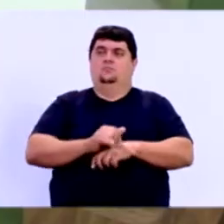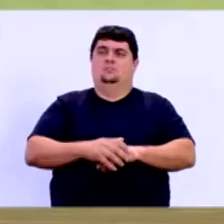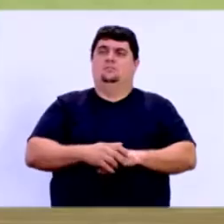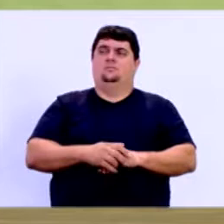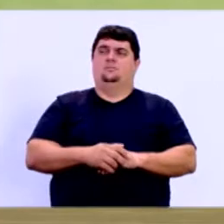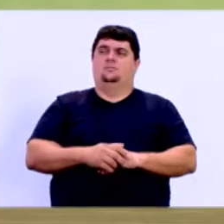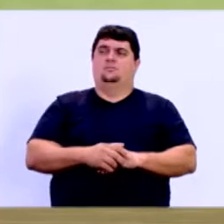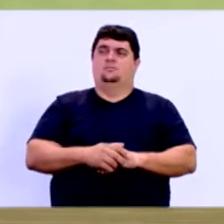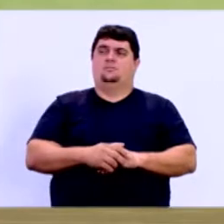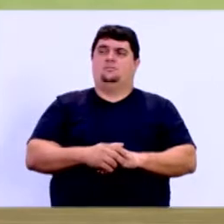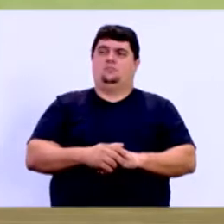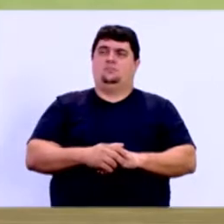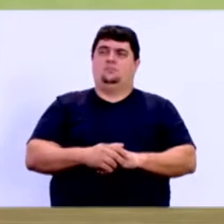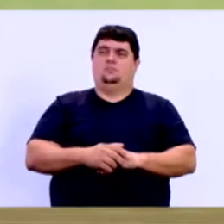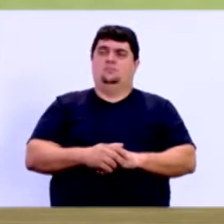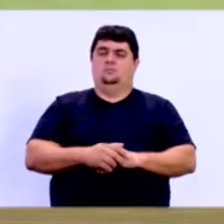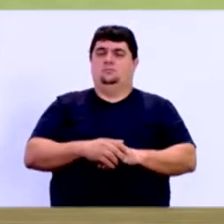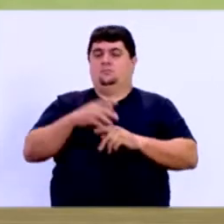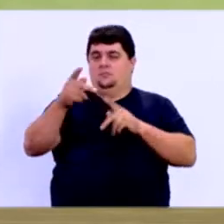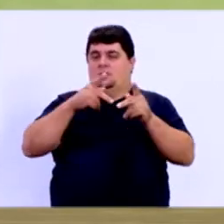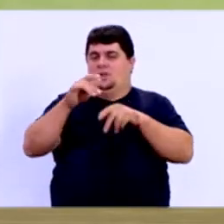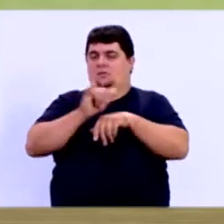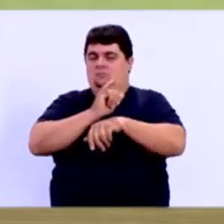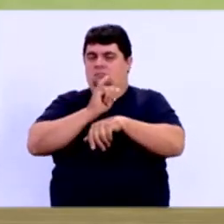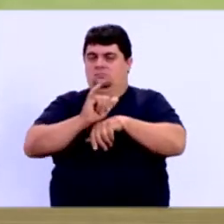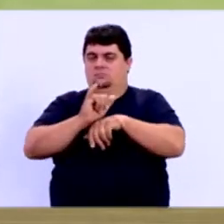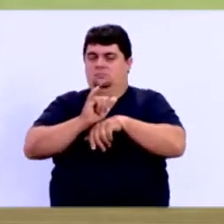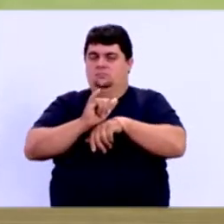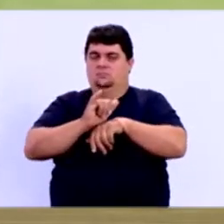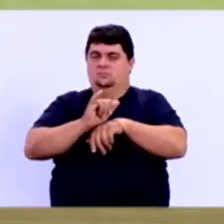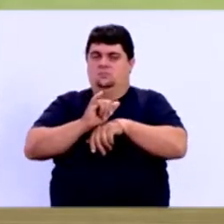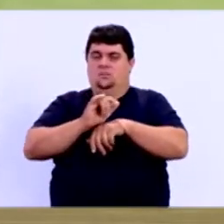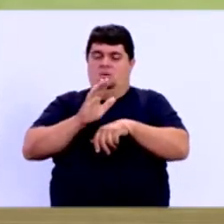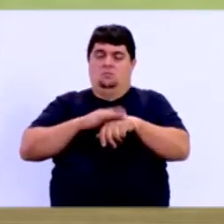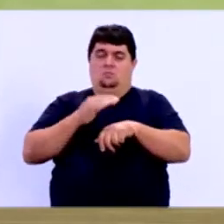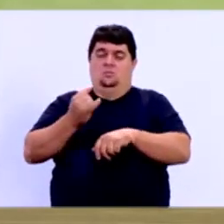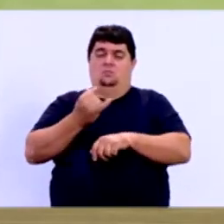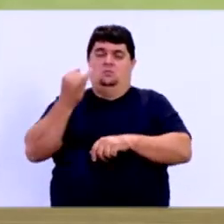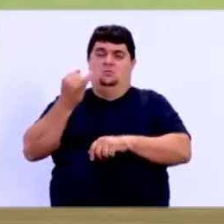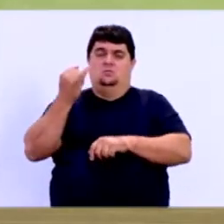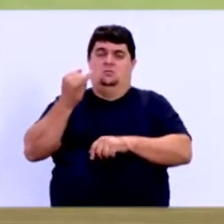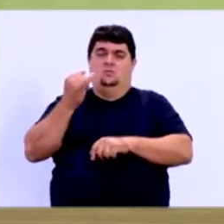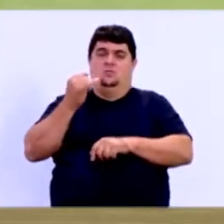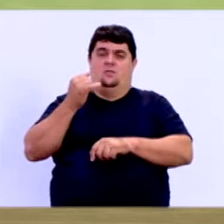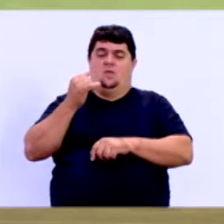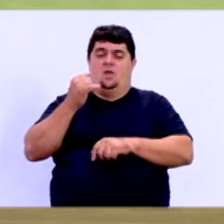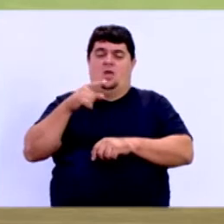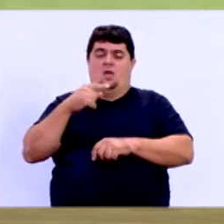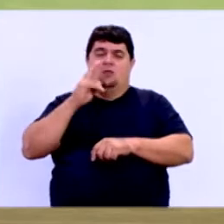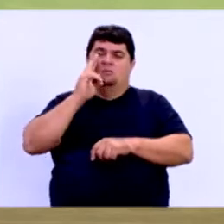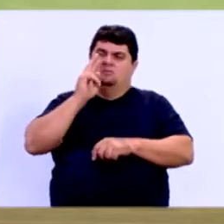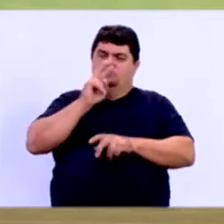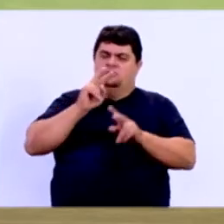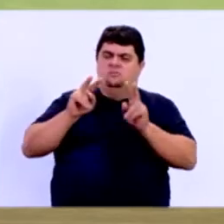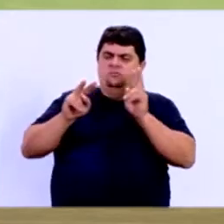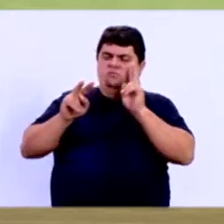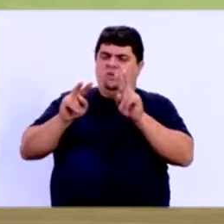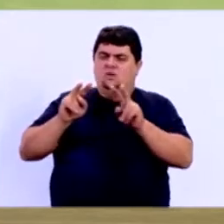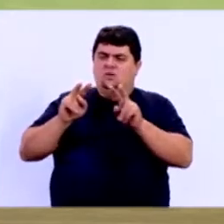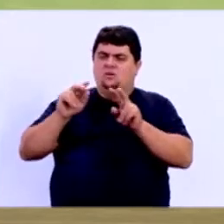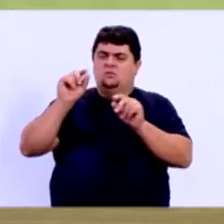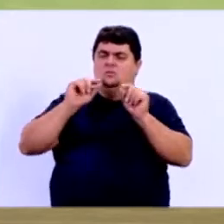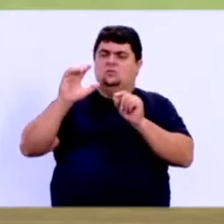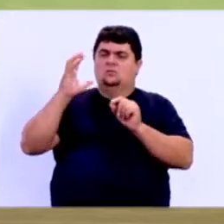Correto. Na parte de planejamento estratégico, uma das ferramentas que pode ser utilizadas é a análise de cenários, onde as pessoas